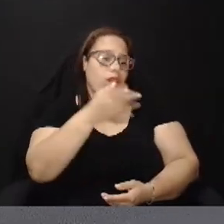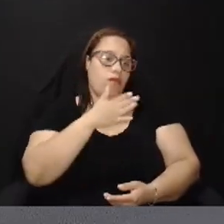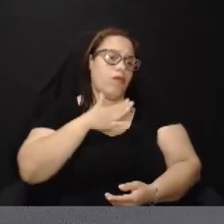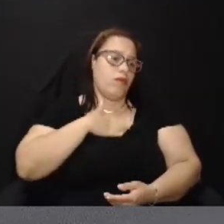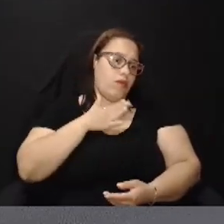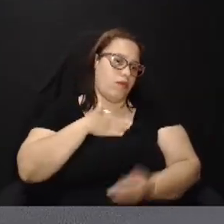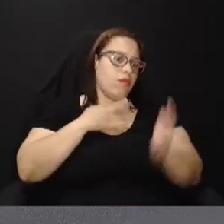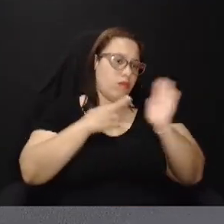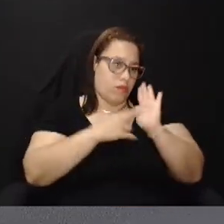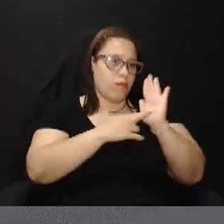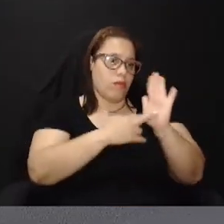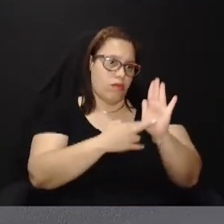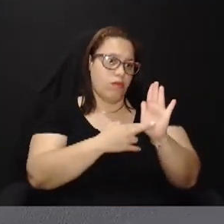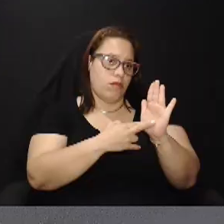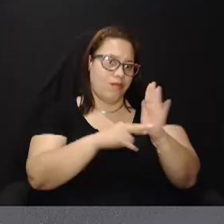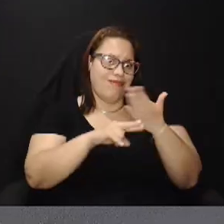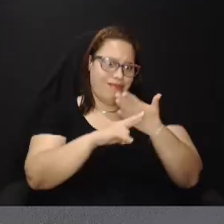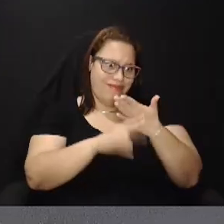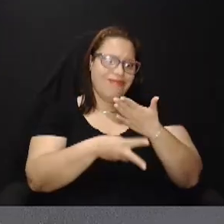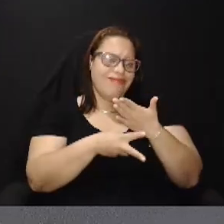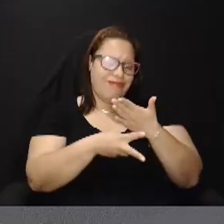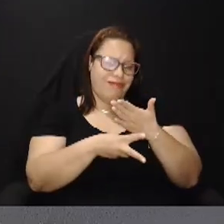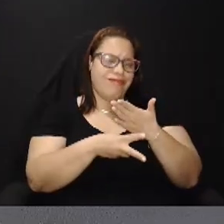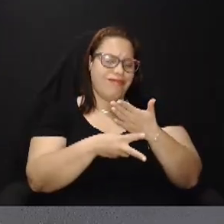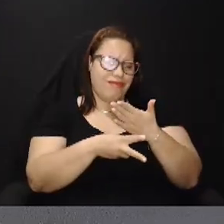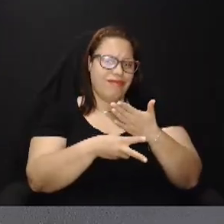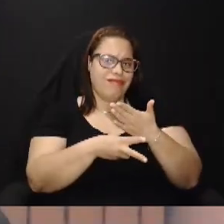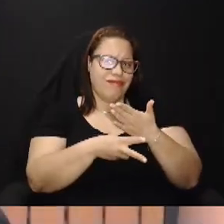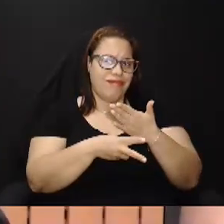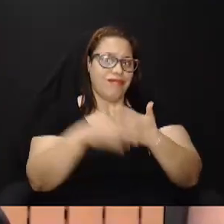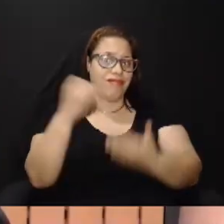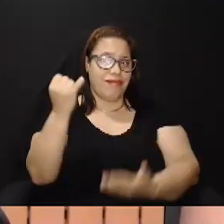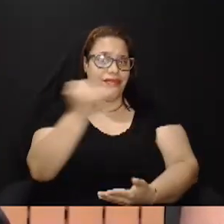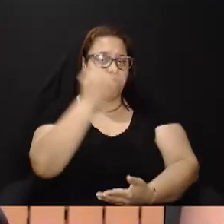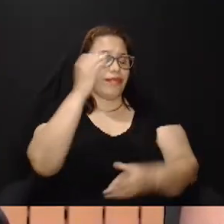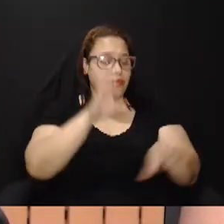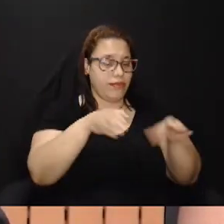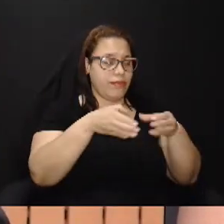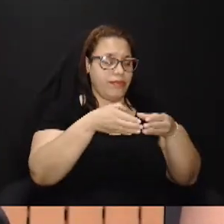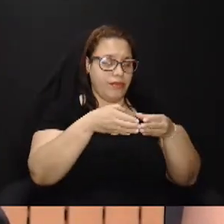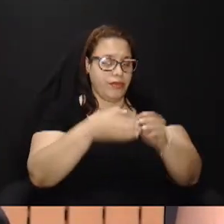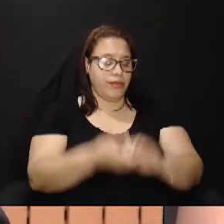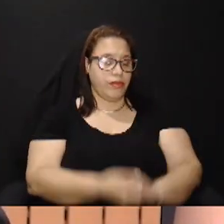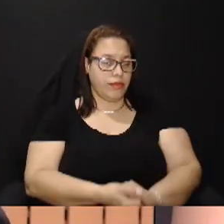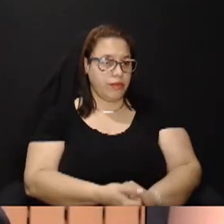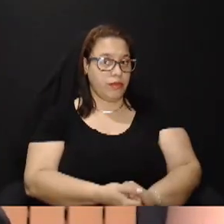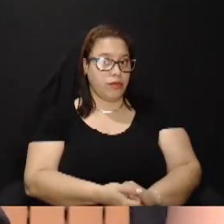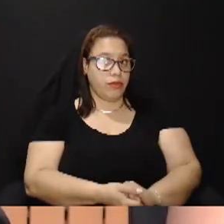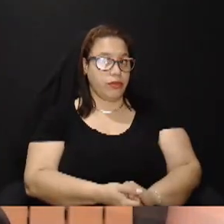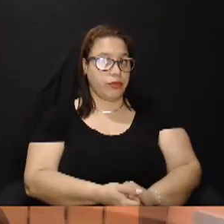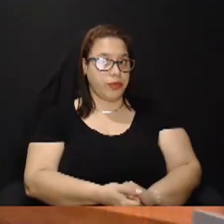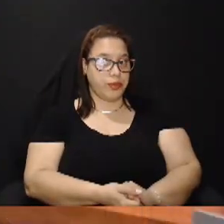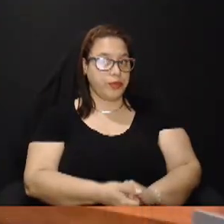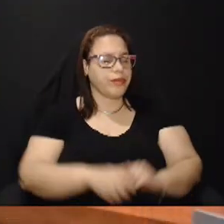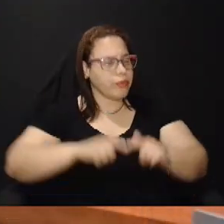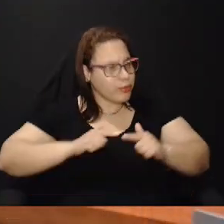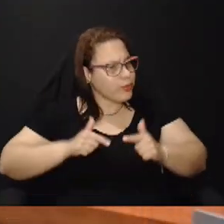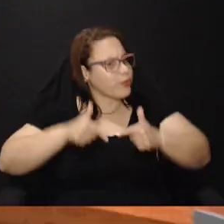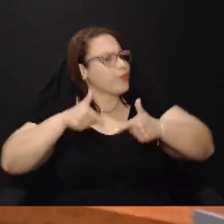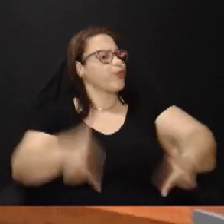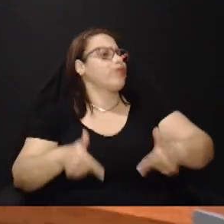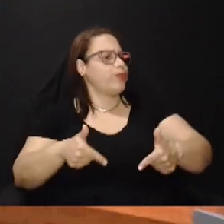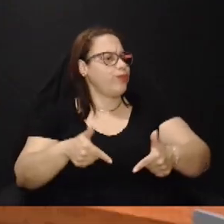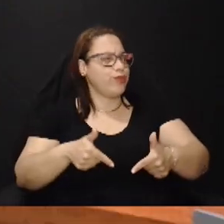né, o impacto e a importância dessa comissão. E nós estamos lutando para que isso cada